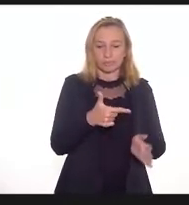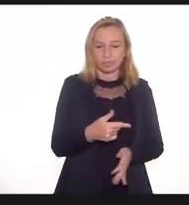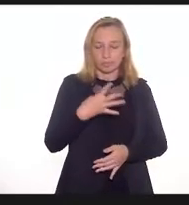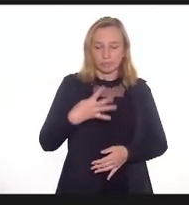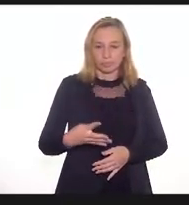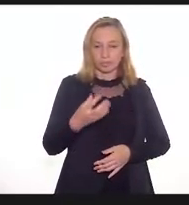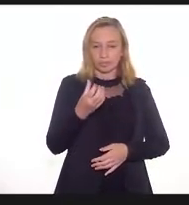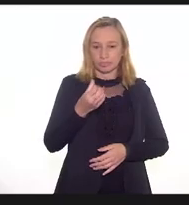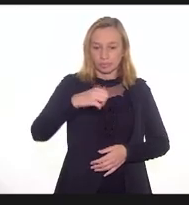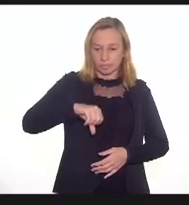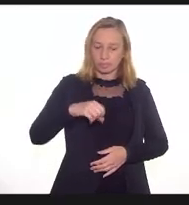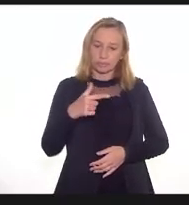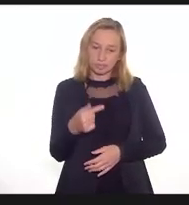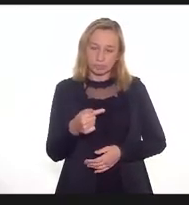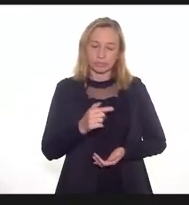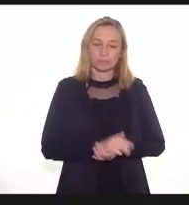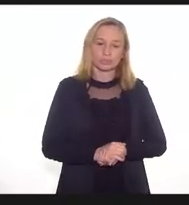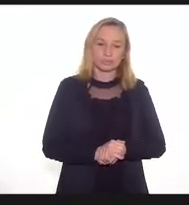2497,